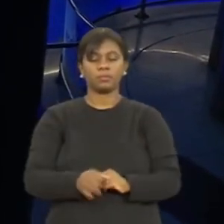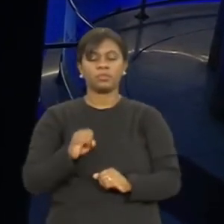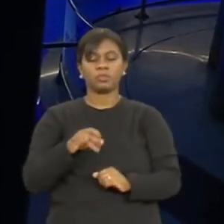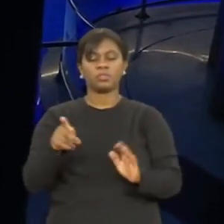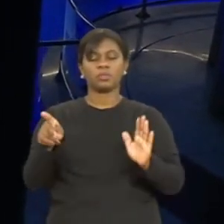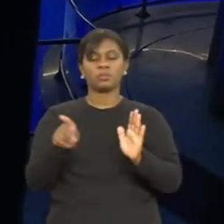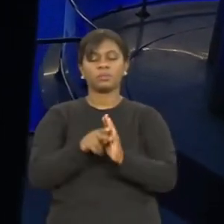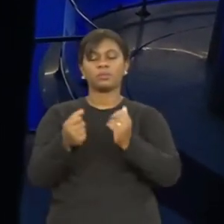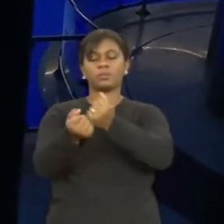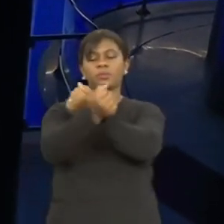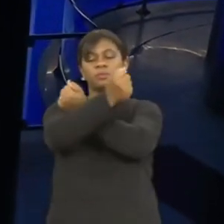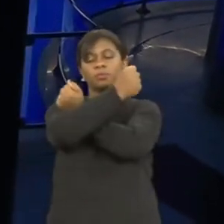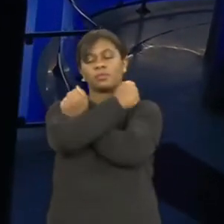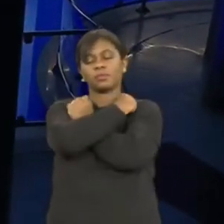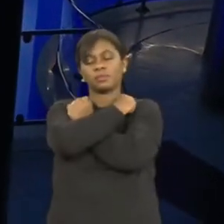o seu corpo.